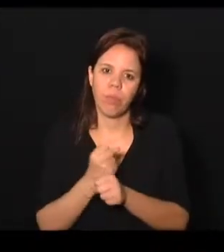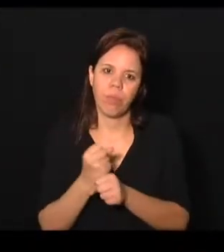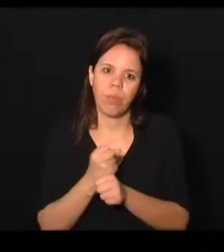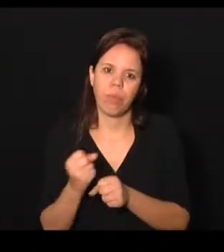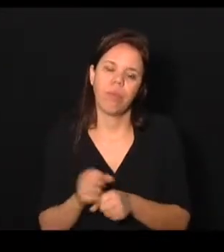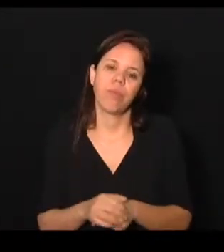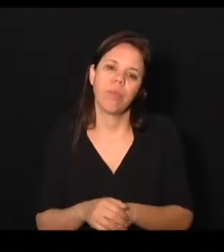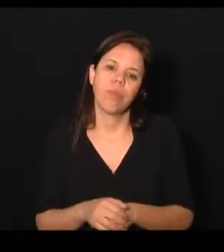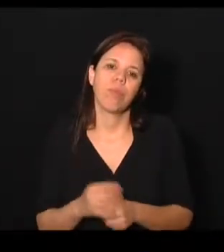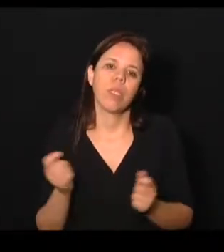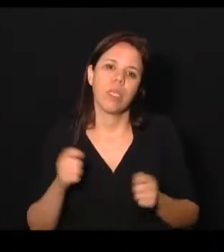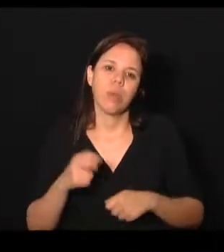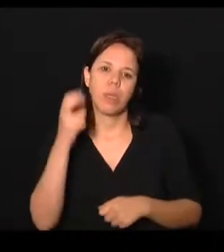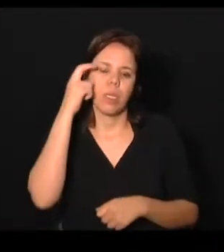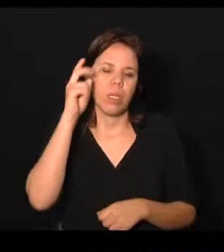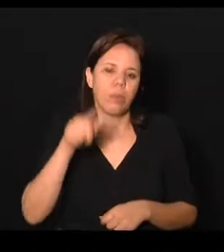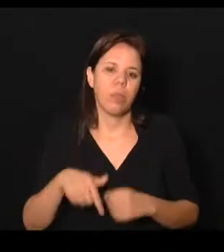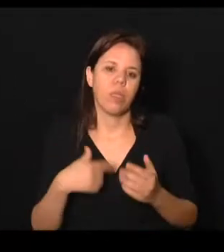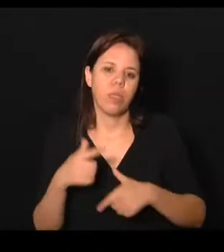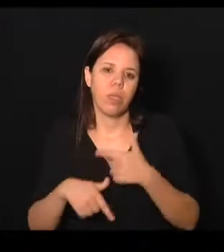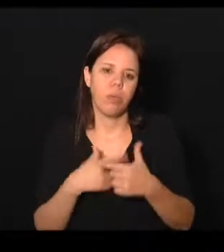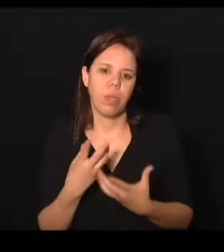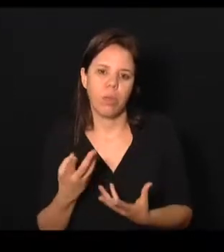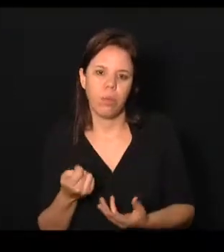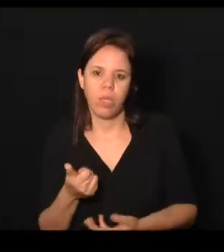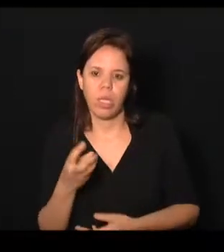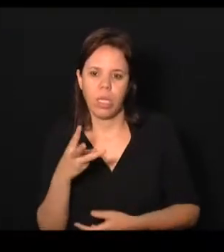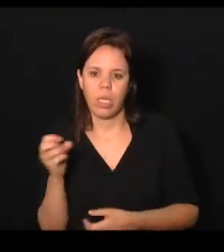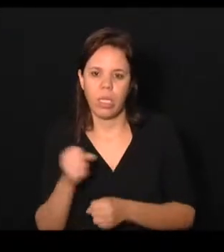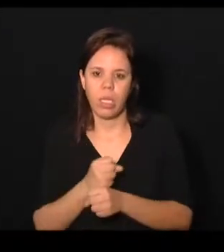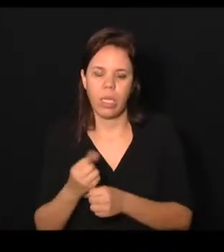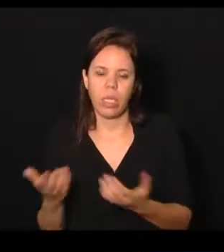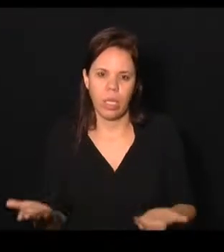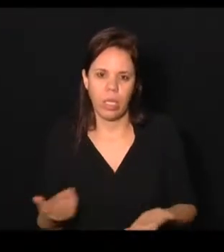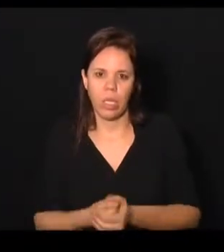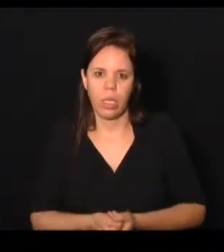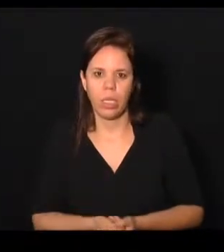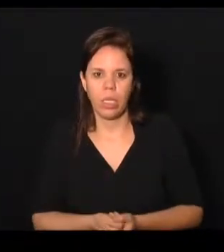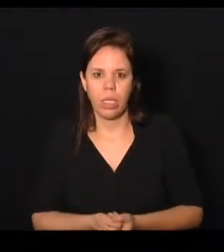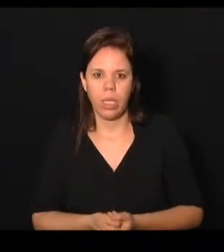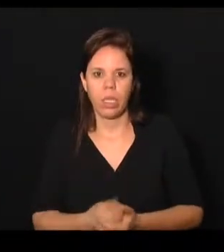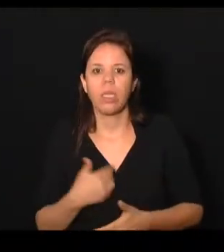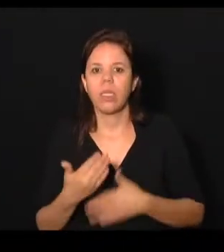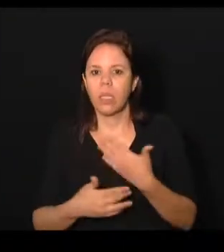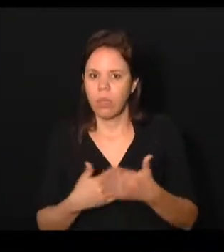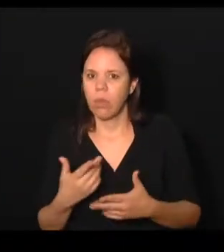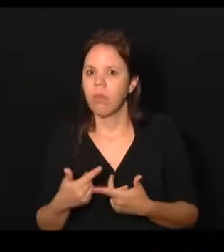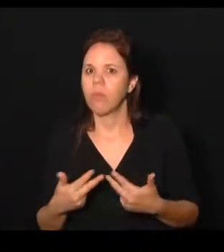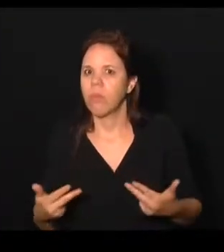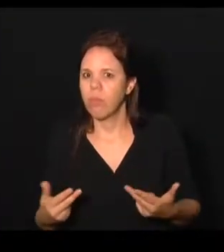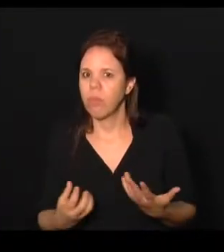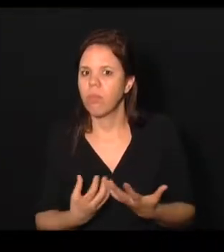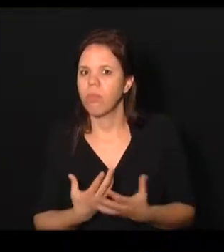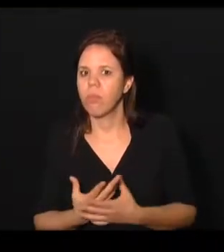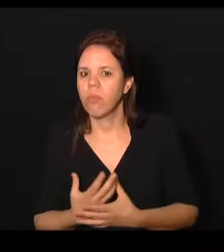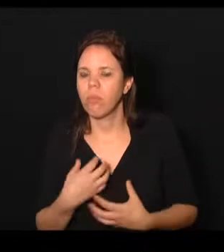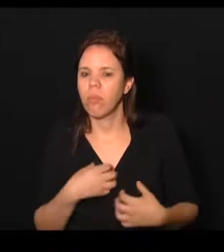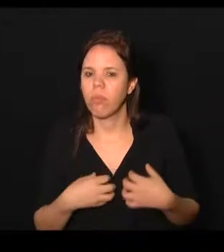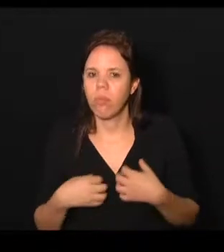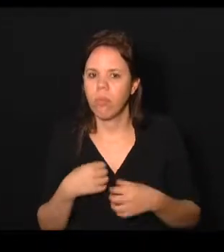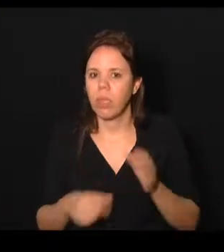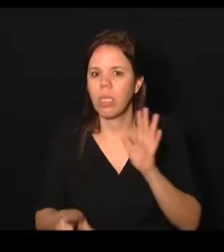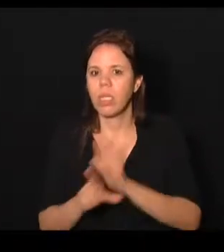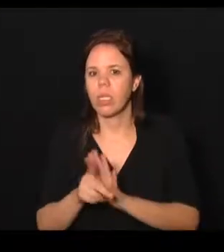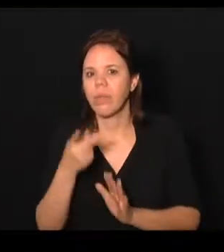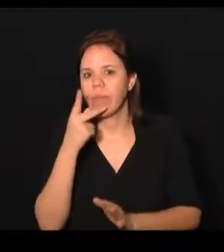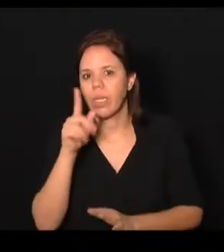né? Eu me capacitei para isso, eu trabalho com isso há quase 30 anos. Então, assim, a gente passa por muitas situações. E o que diz a lei? A lei diz